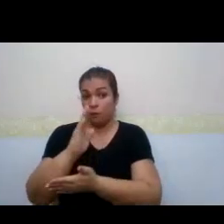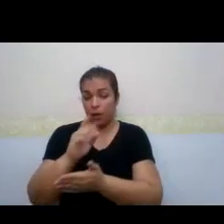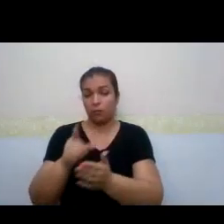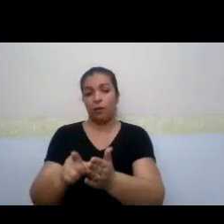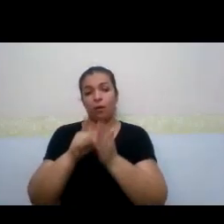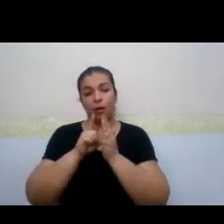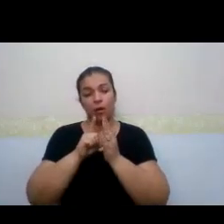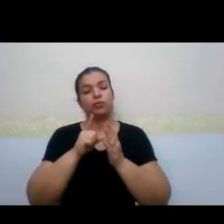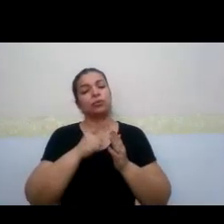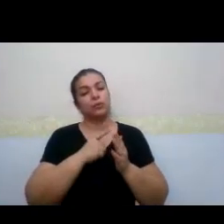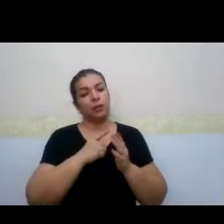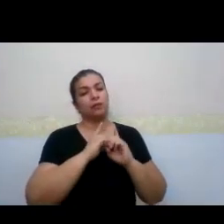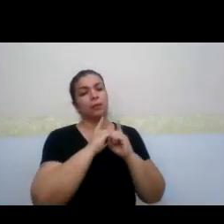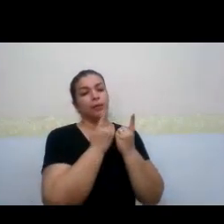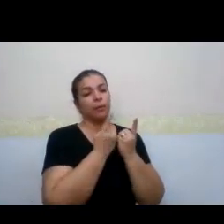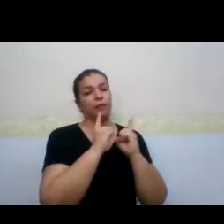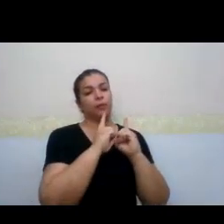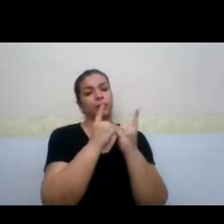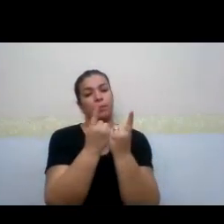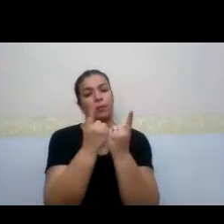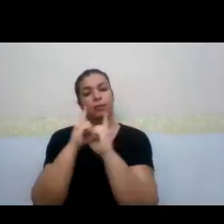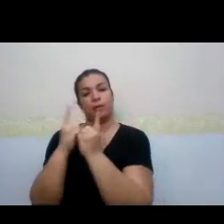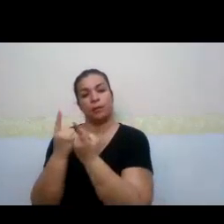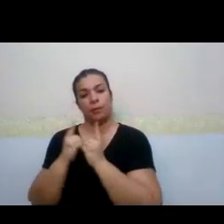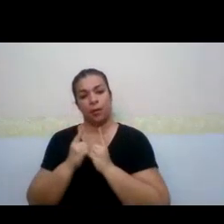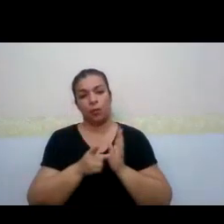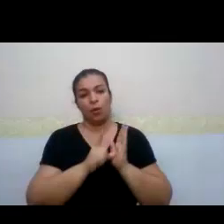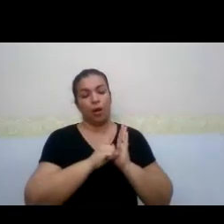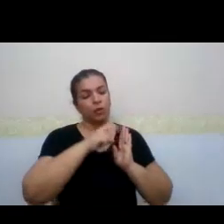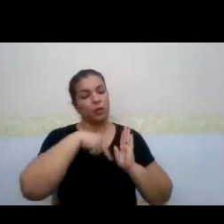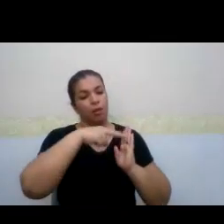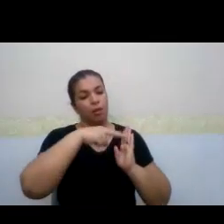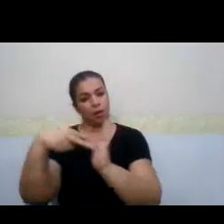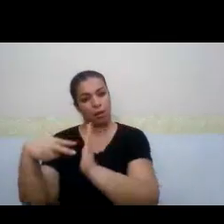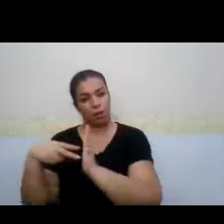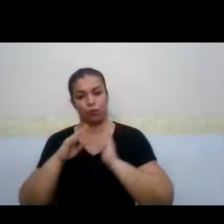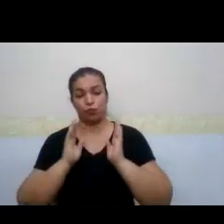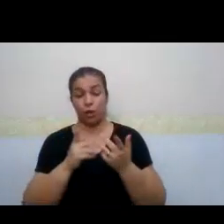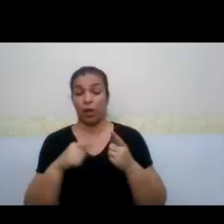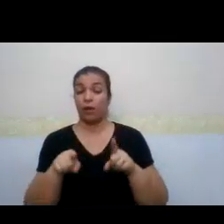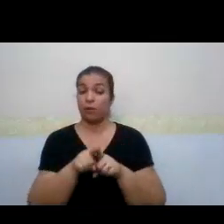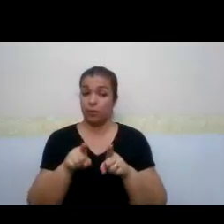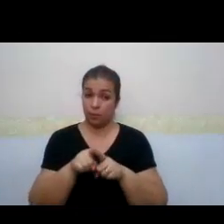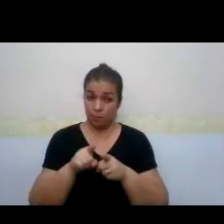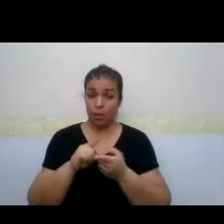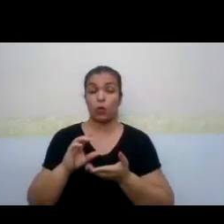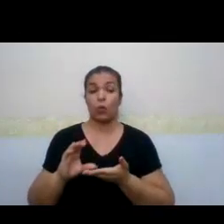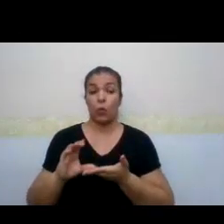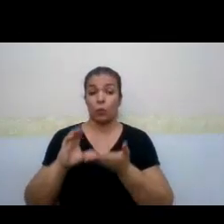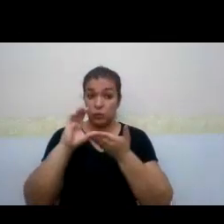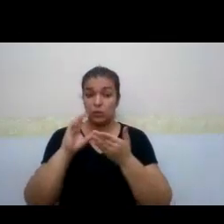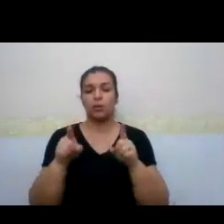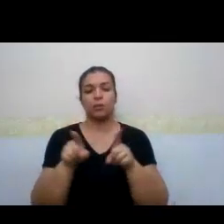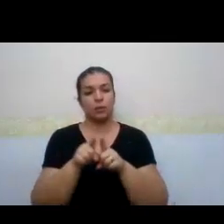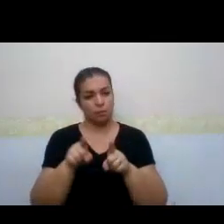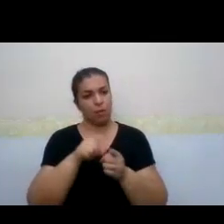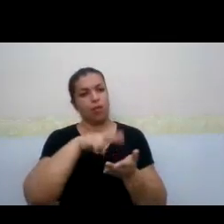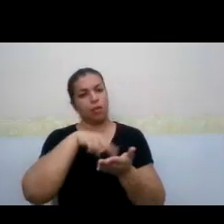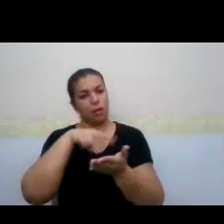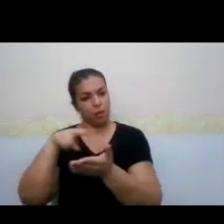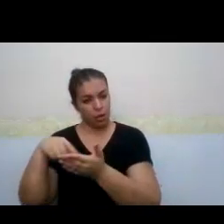dos departamentos, dentro da unidade, dentro do conselho departamental e aprovado. Então, ele já passou